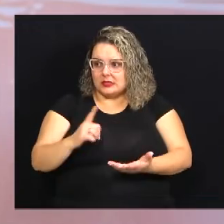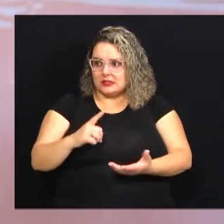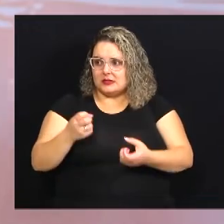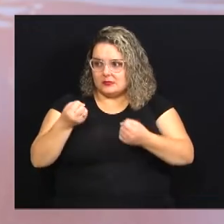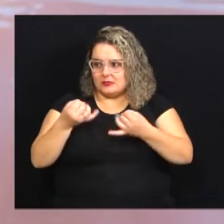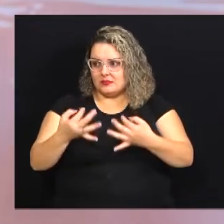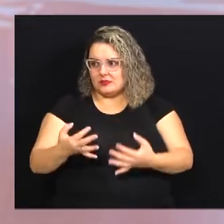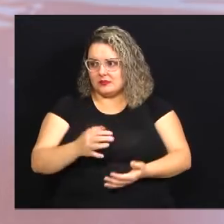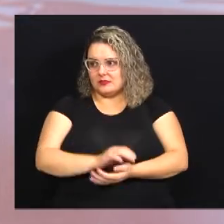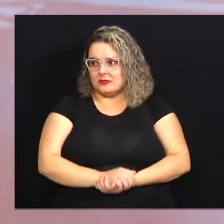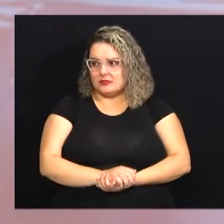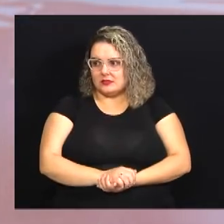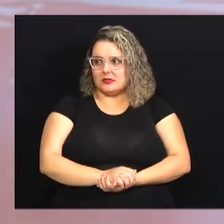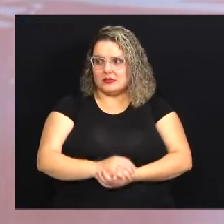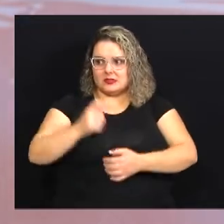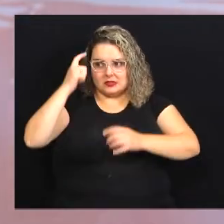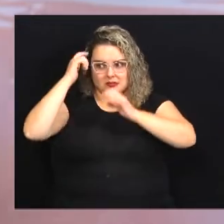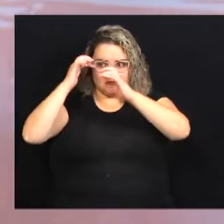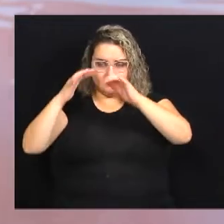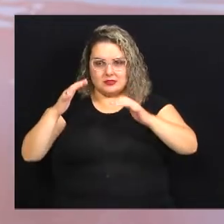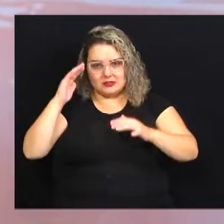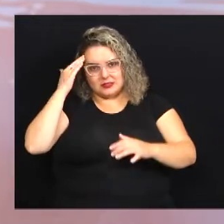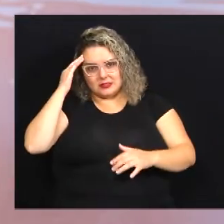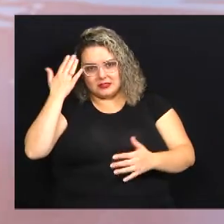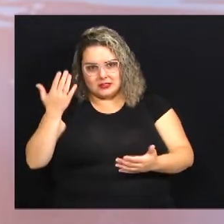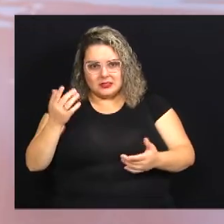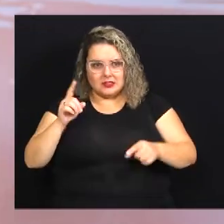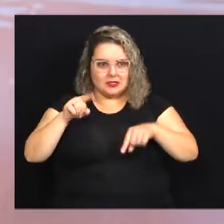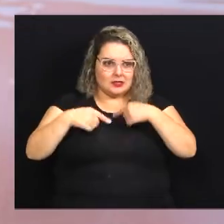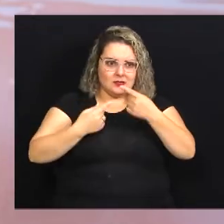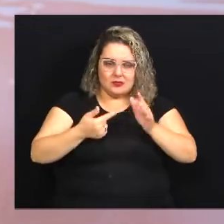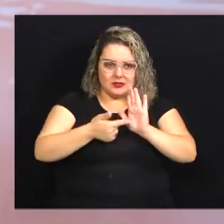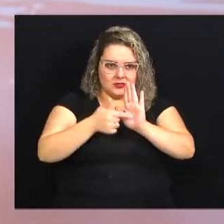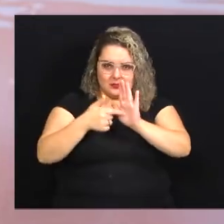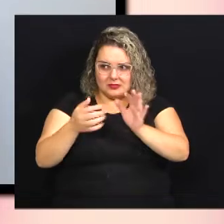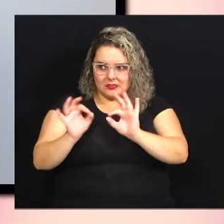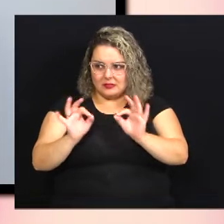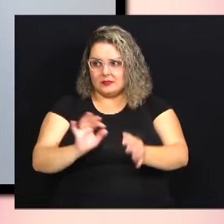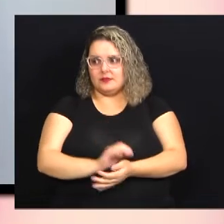uma explicação? Uma parte do cérebro está entendendo, a outra não consegue manifestar?